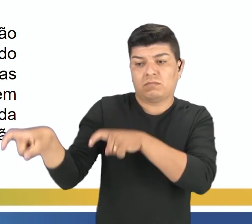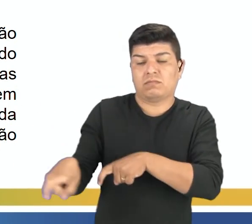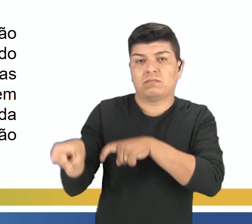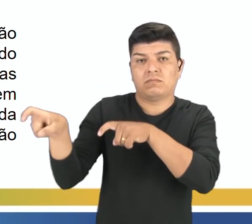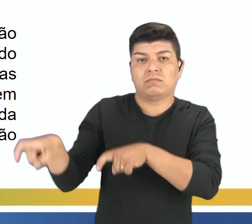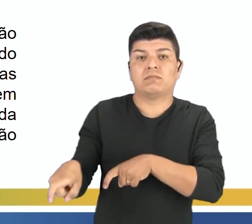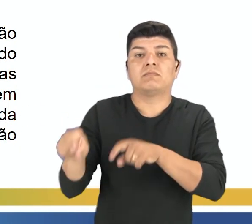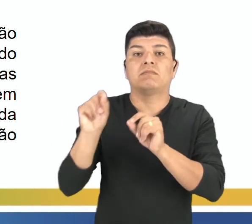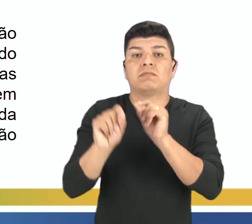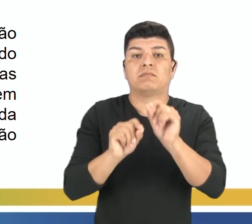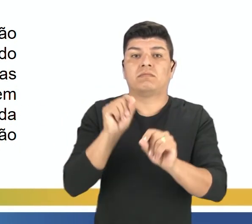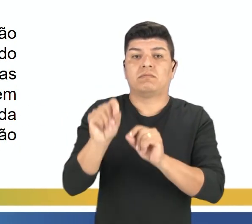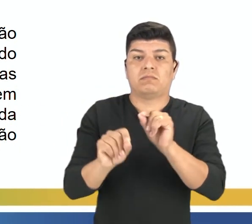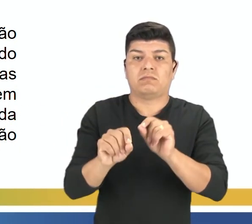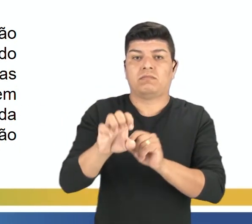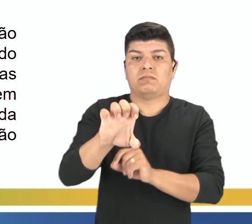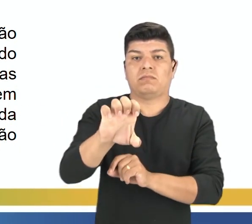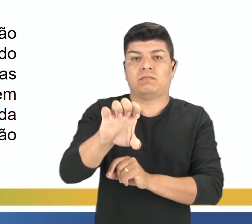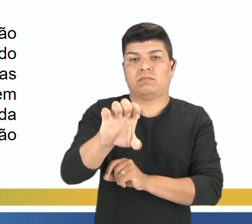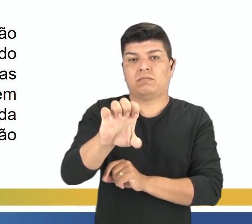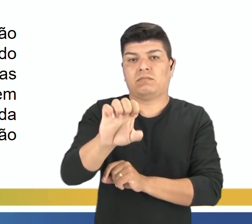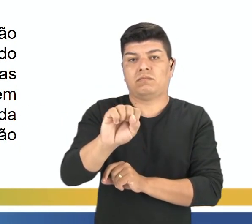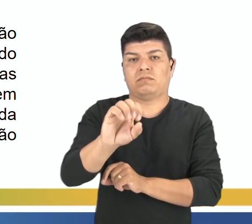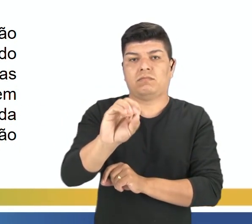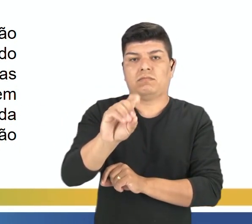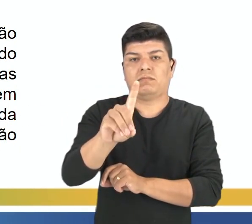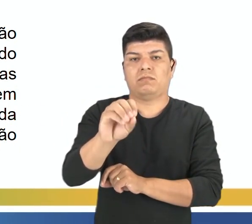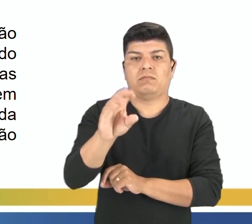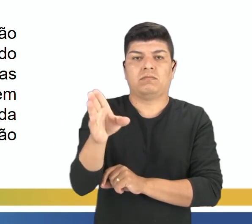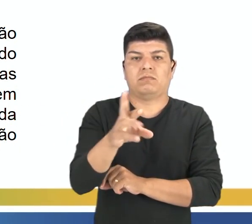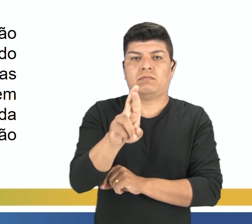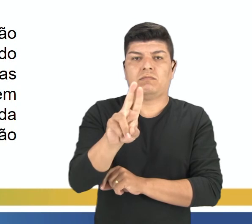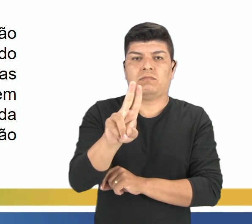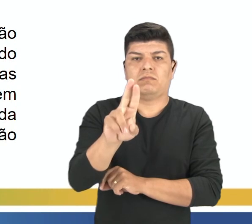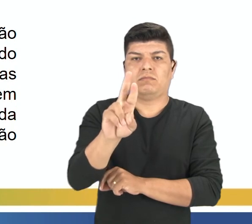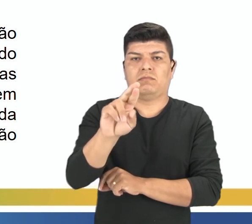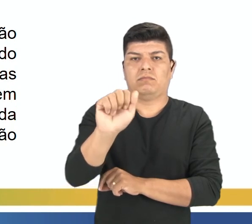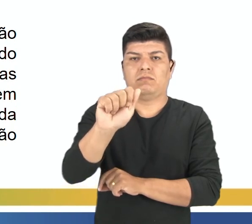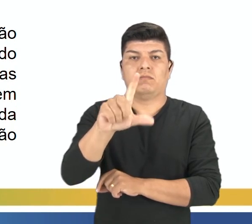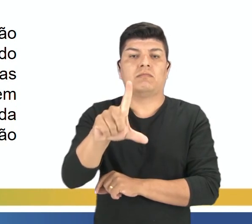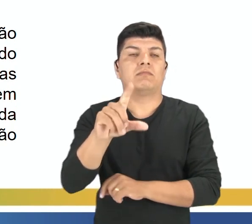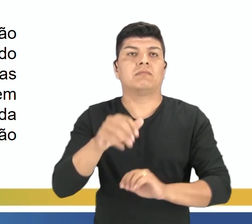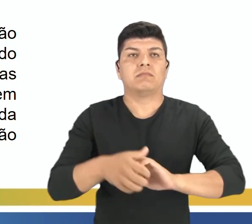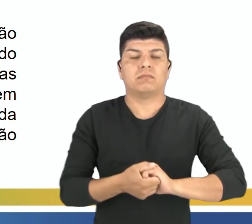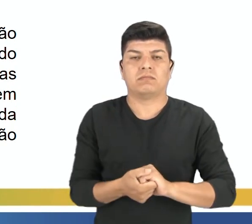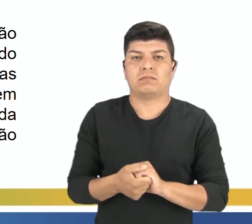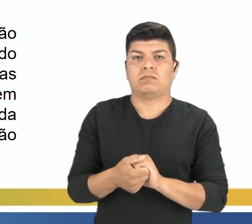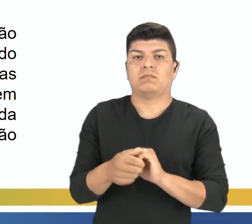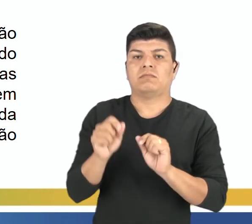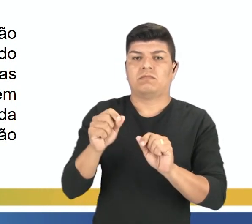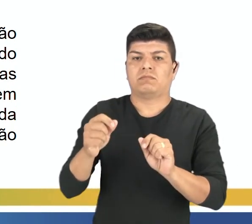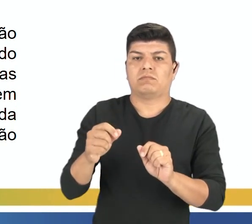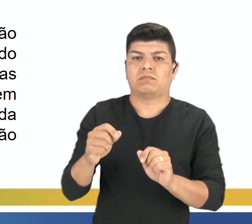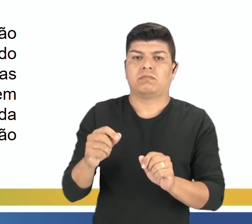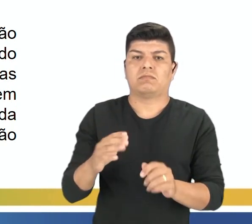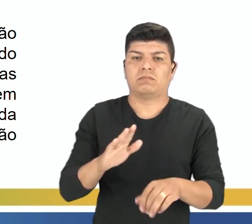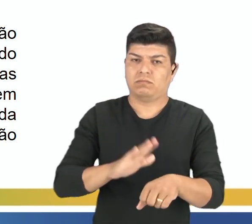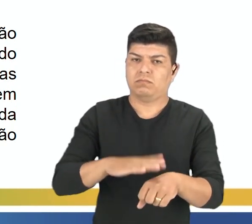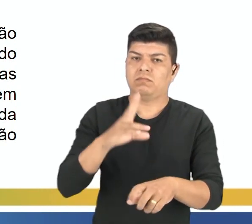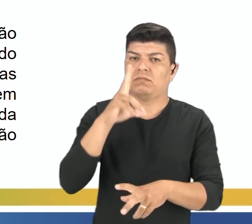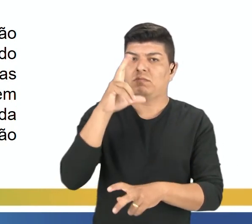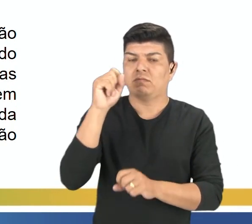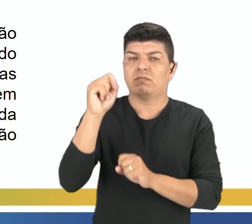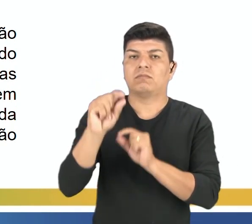fenômeno denominado êxodo rural. Essa modalidade de migração se intensificou nas últimas